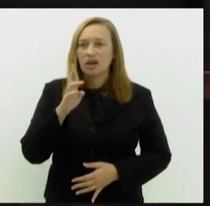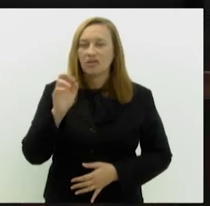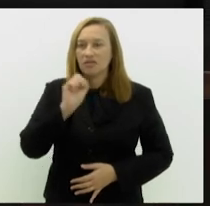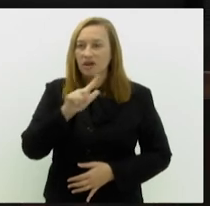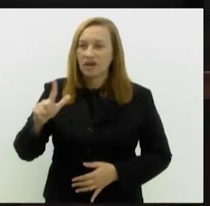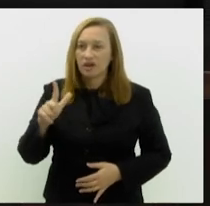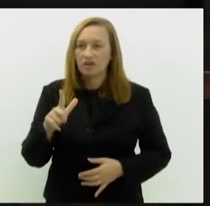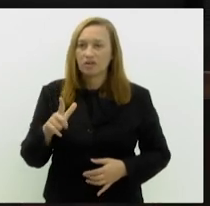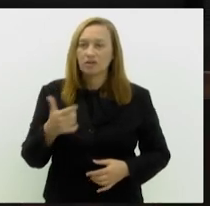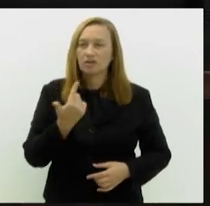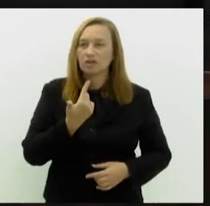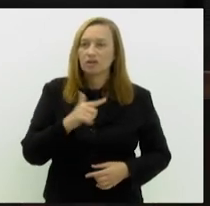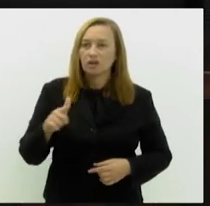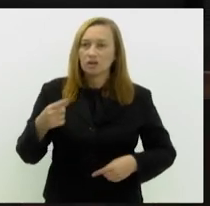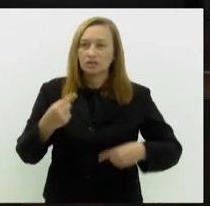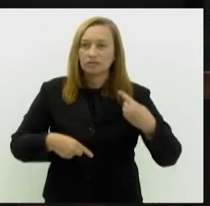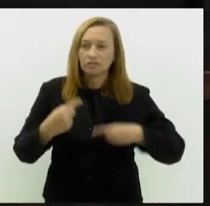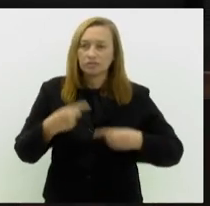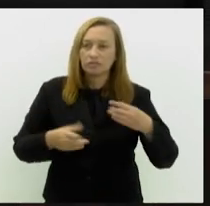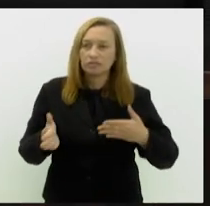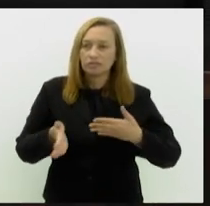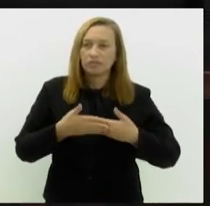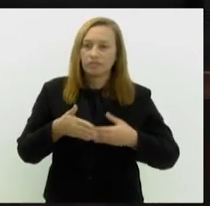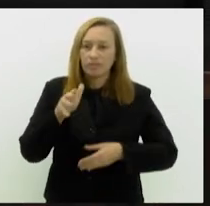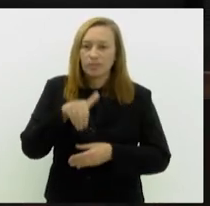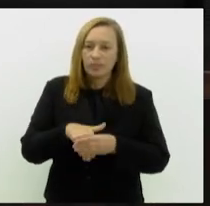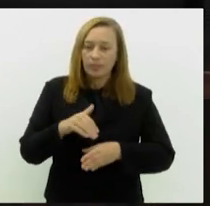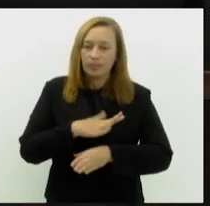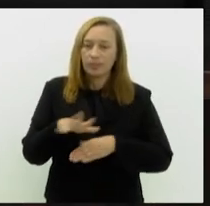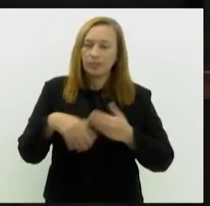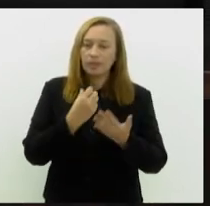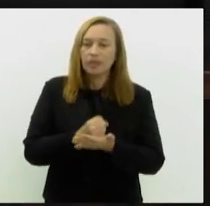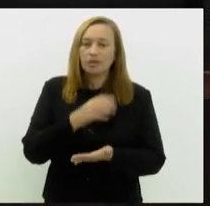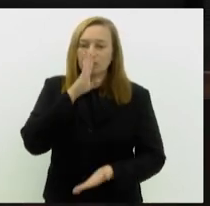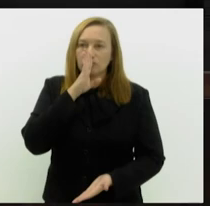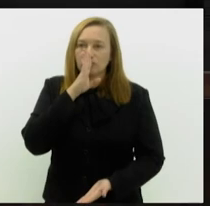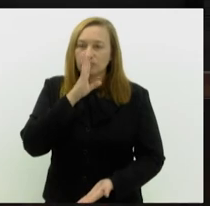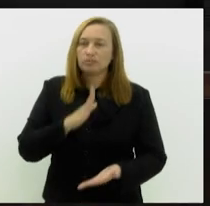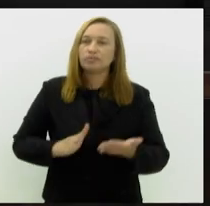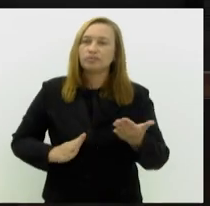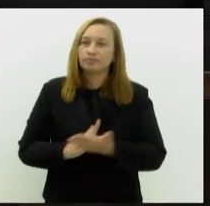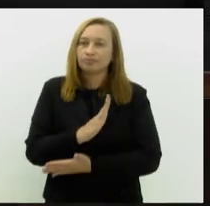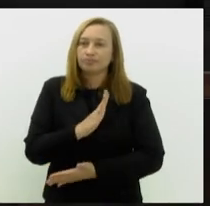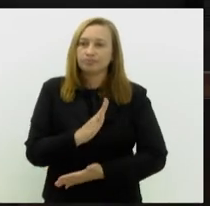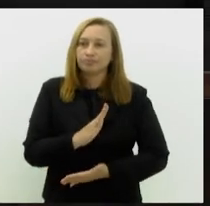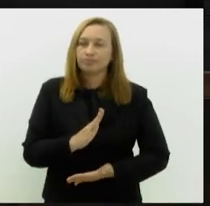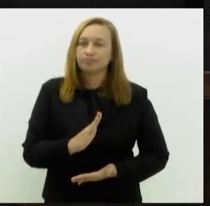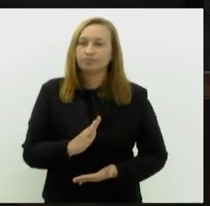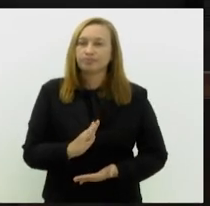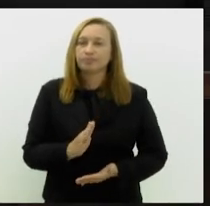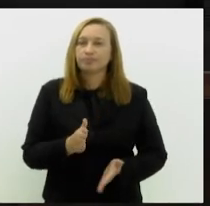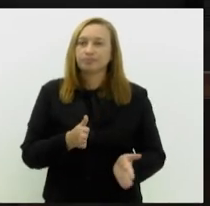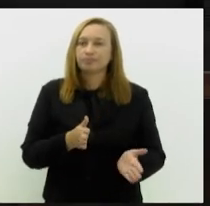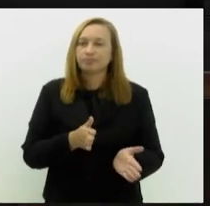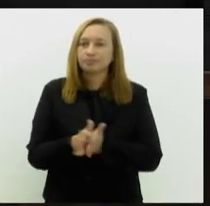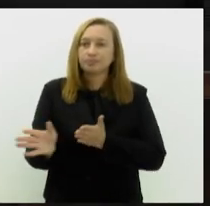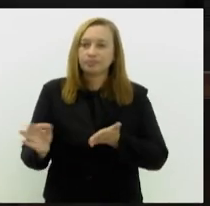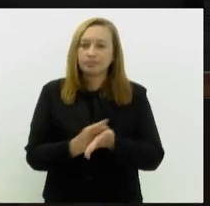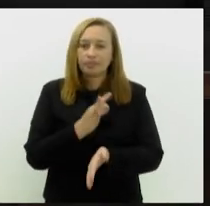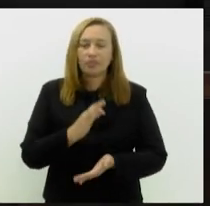discussão, não havendo quem queira discutir, encerrada a discussão. Em votação, os senhores que aprovam, mas como estão, aprovado, vai a